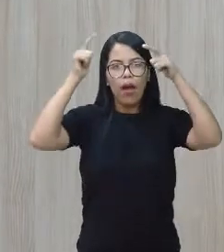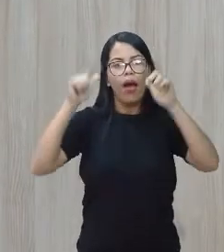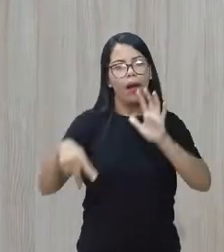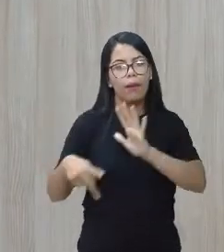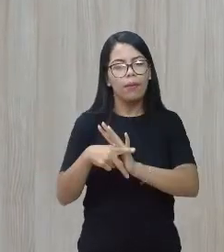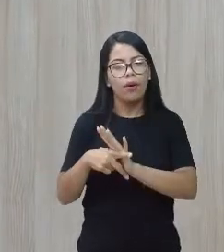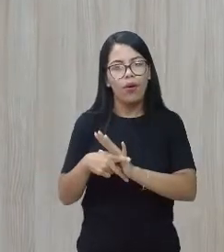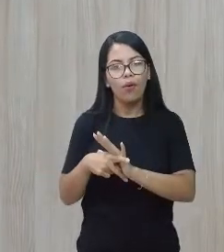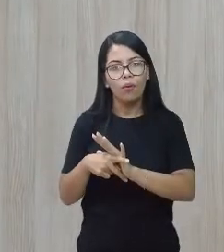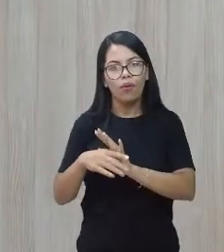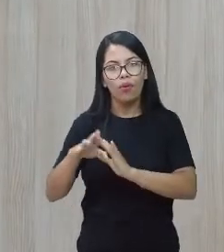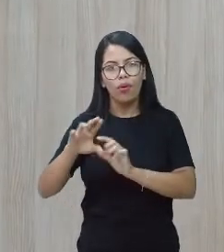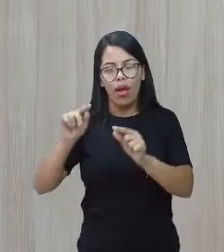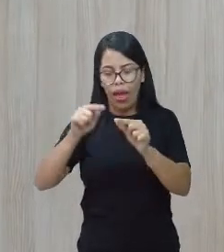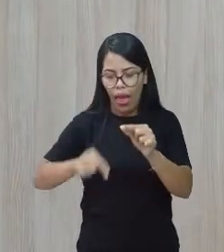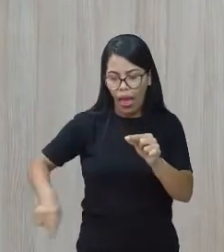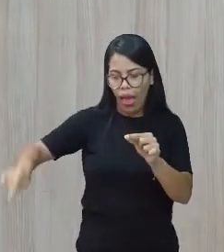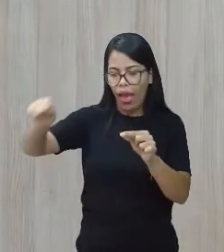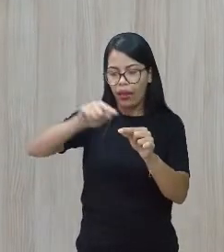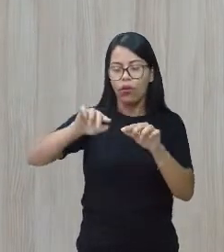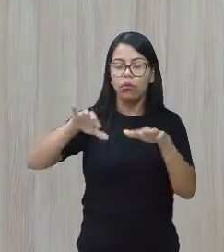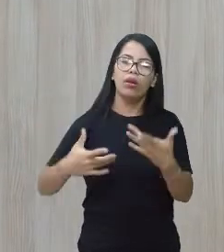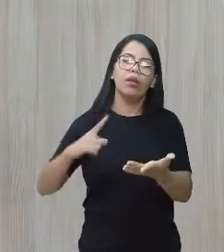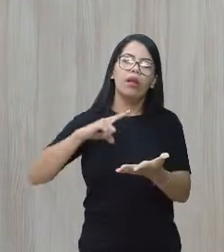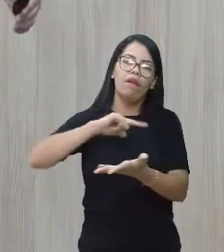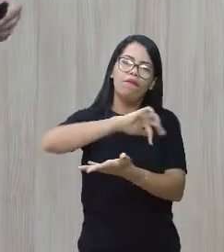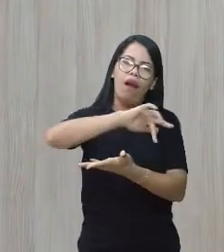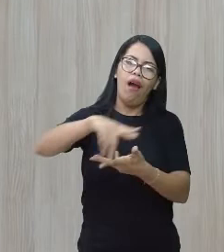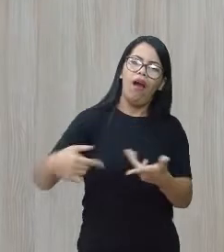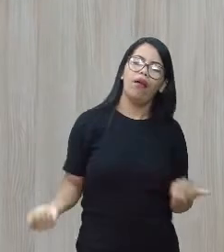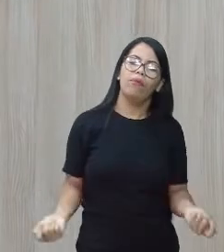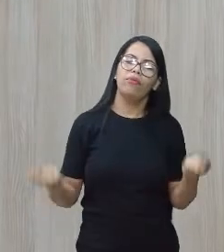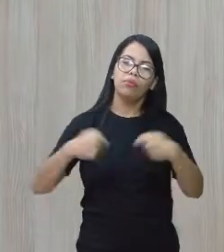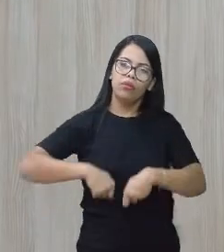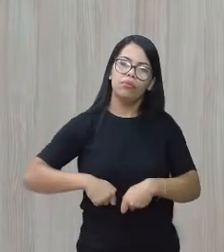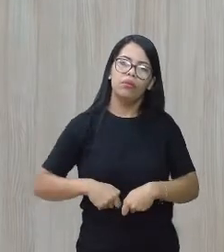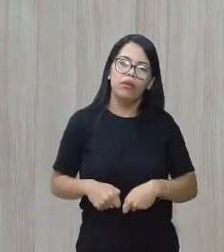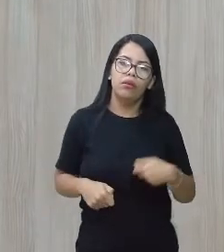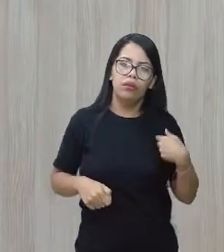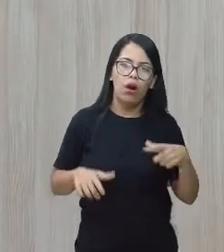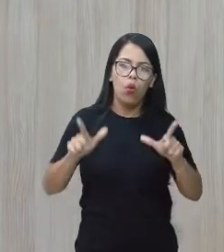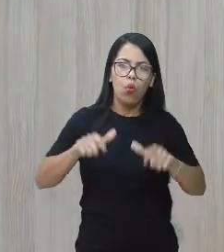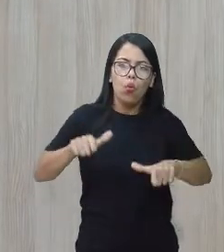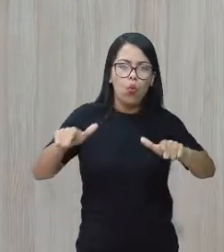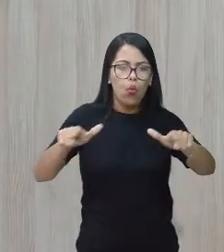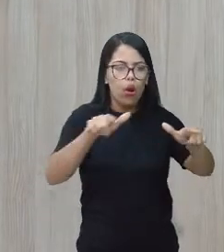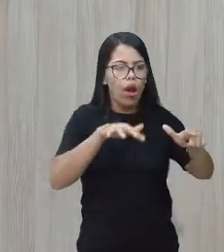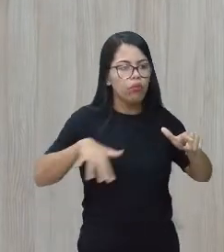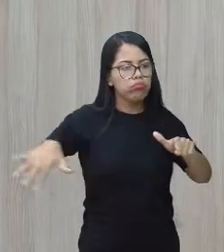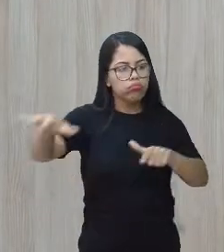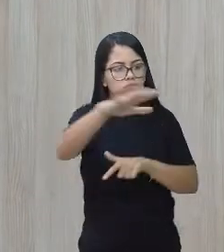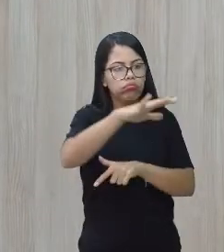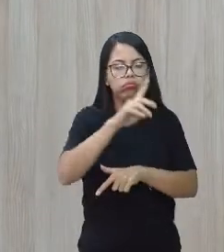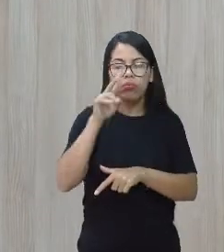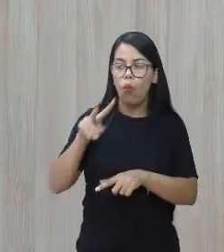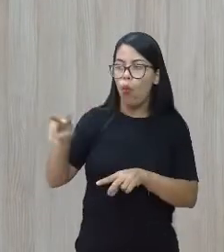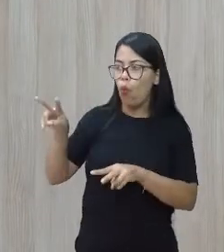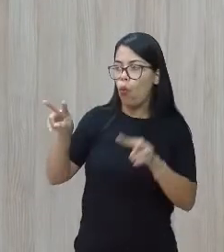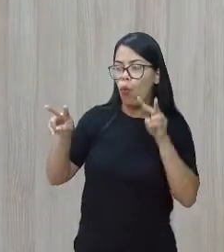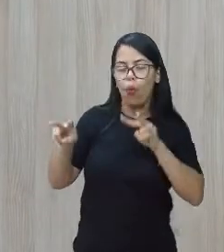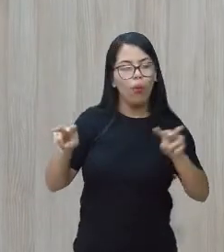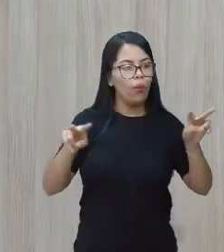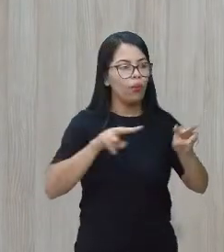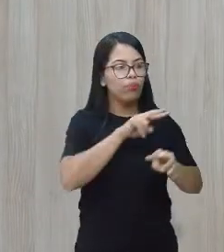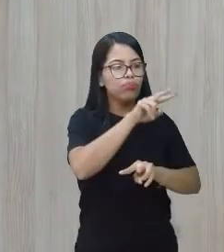redondo. Então a gente tem aí uma gama de possibilidades para onde a gente olhar no nosso dia a dia, você vai estar enxergando